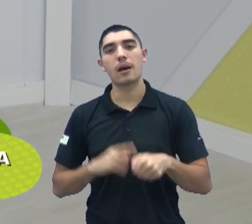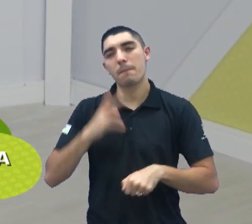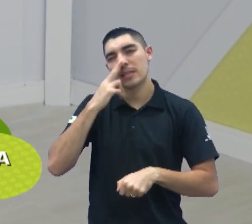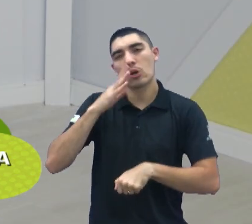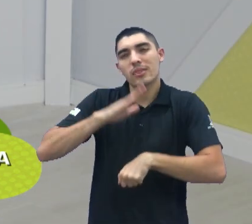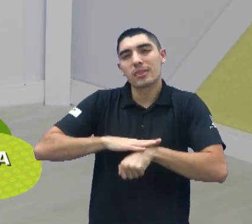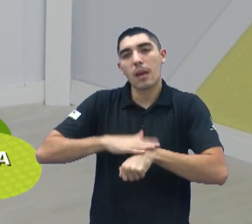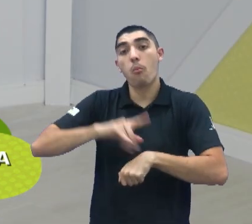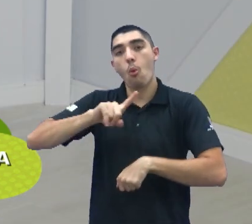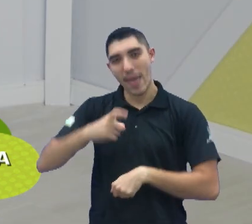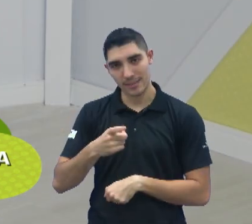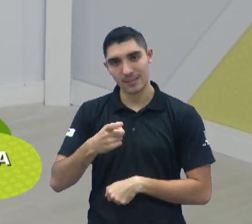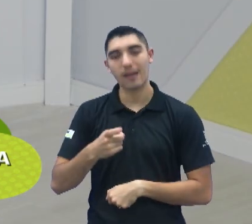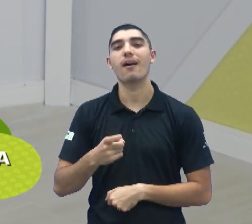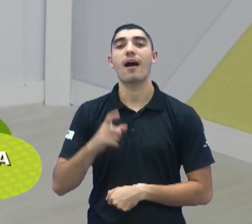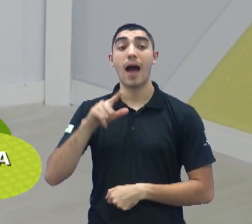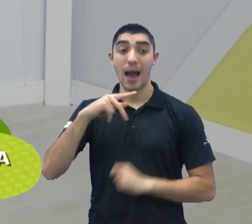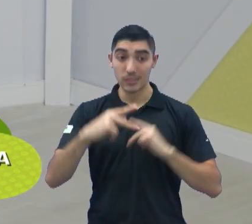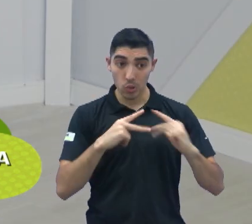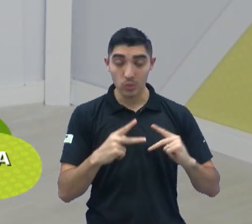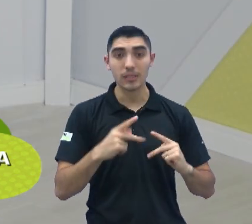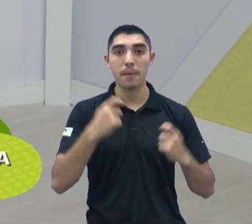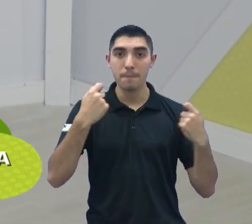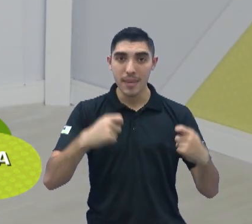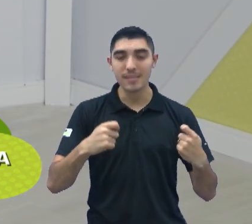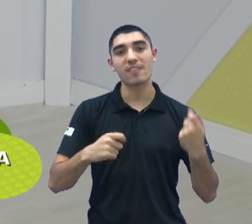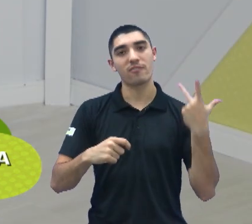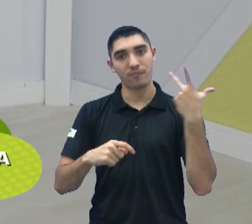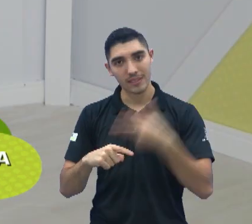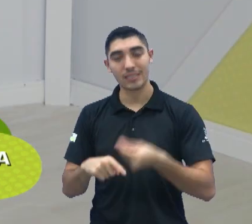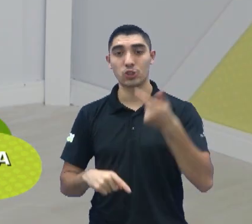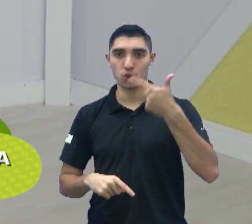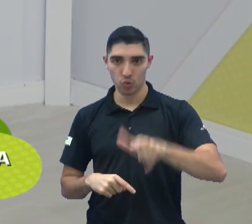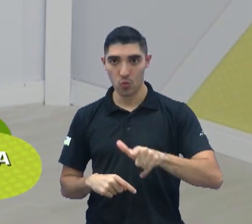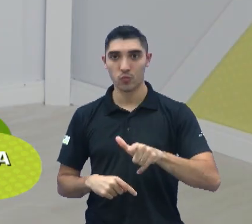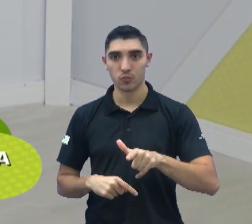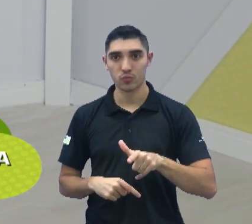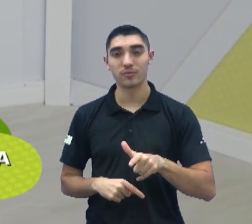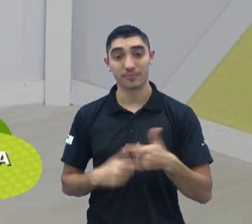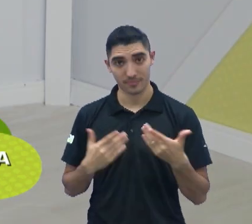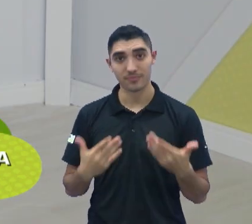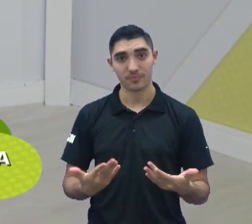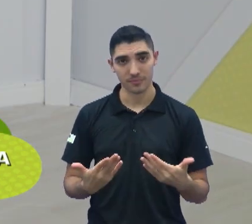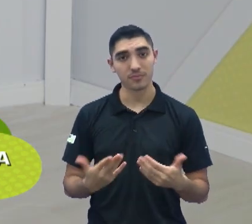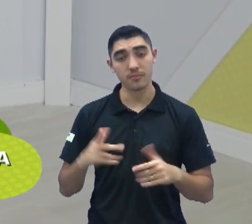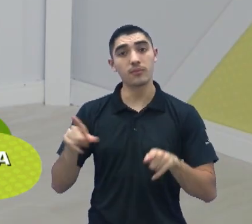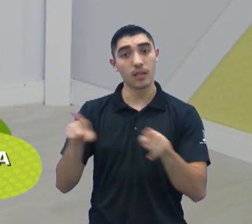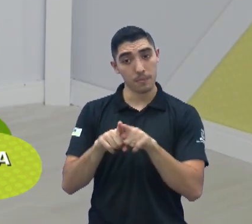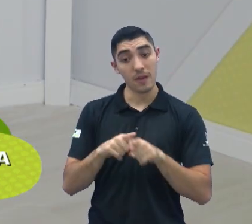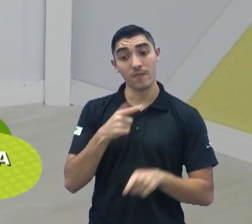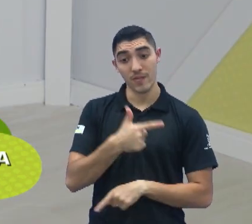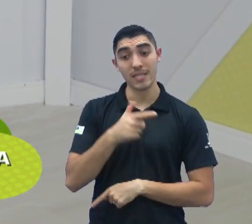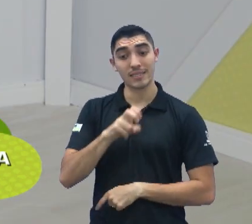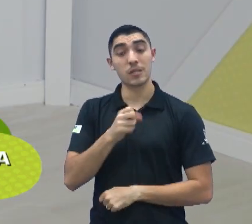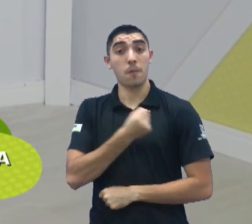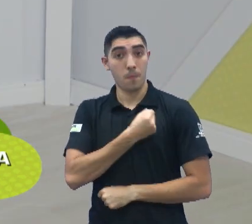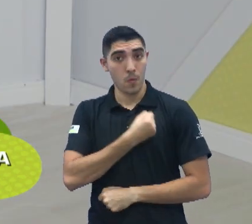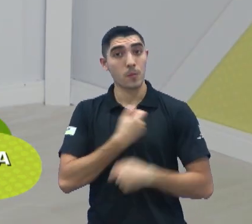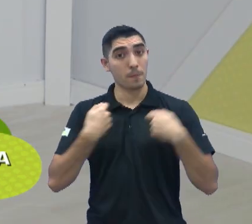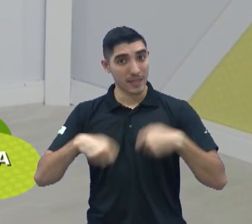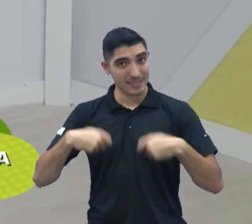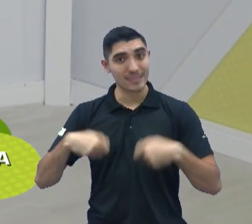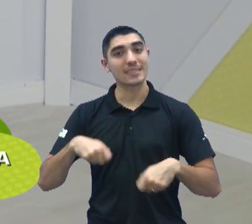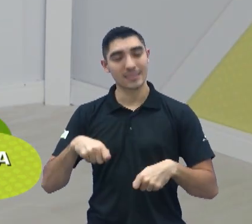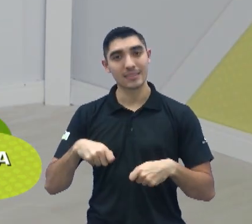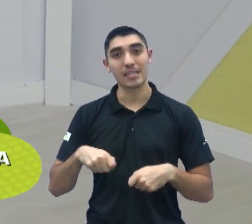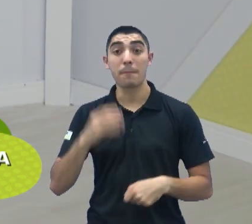da partida, que aí o São José empata a série em 1-1, aí tem um set a mais, também de 25 pontos, o São José precisa ganhar esse set para